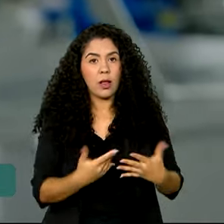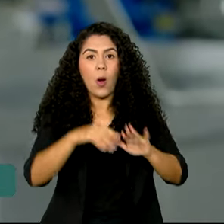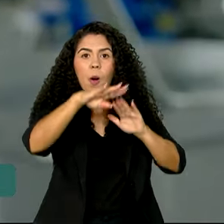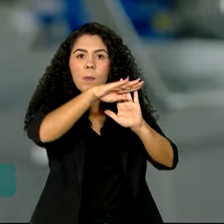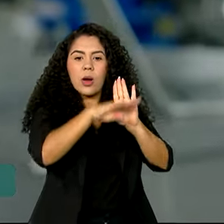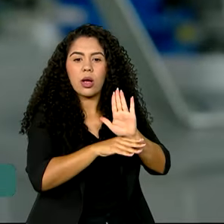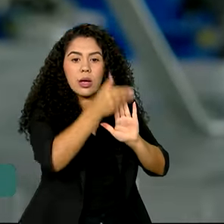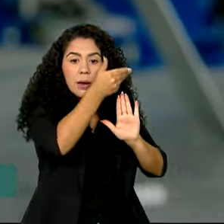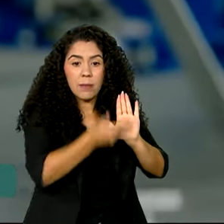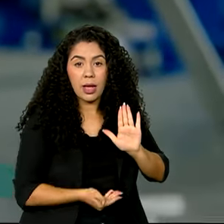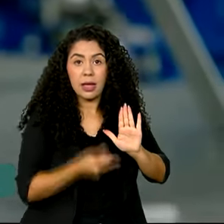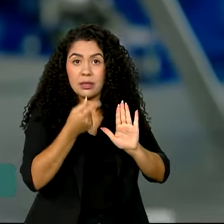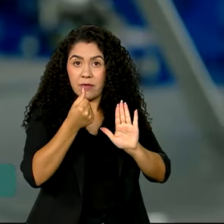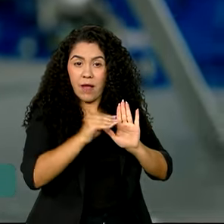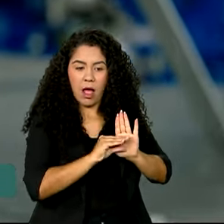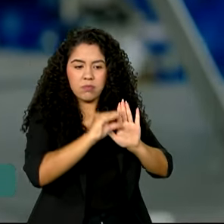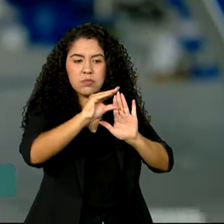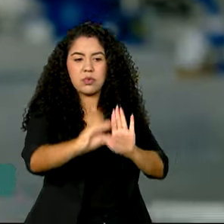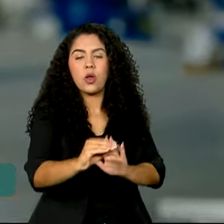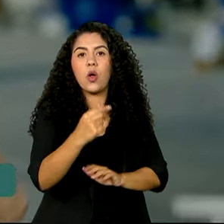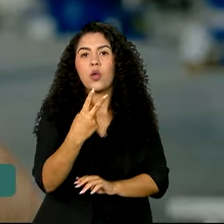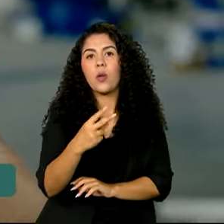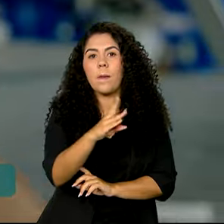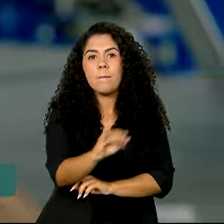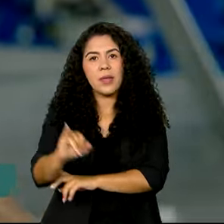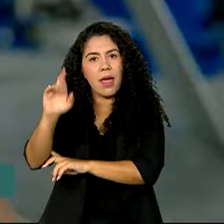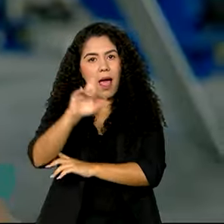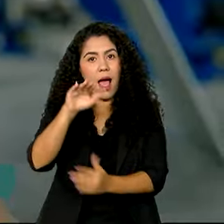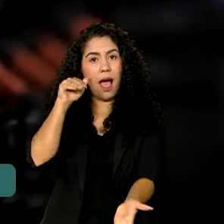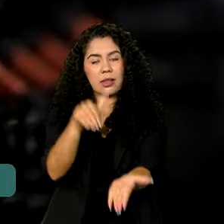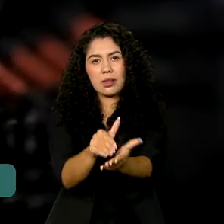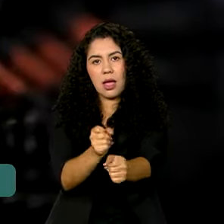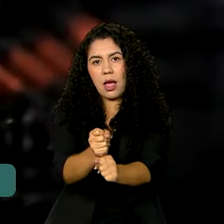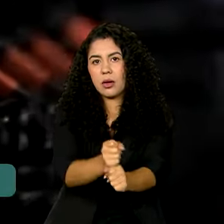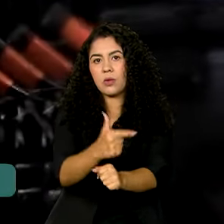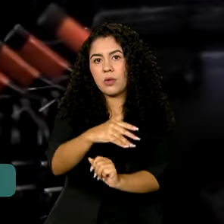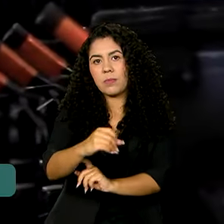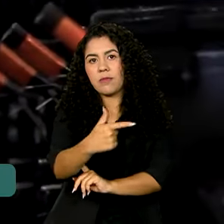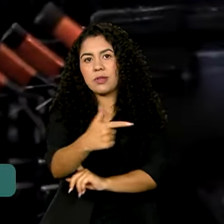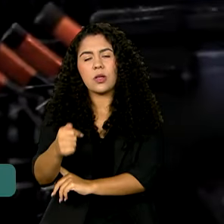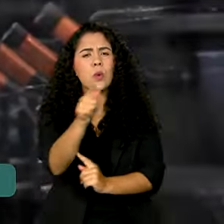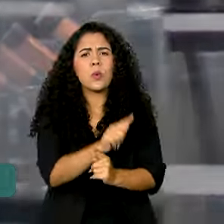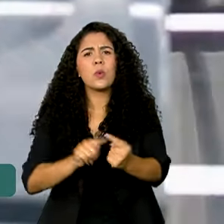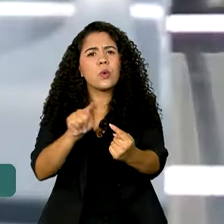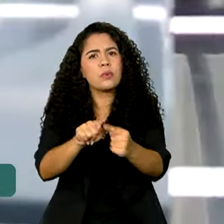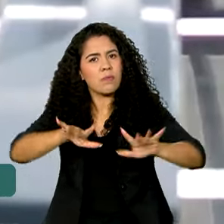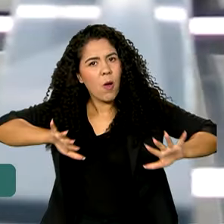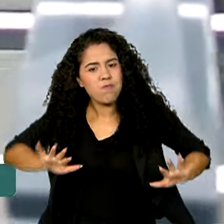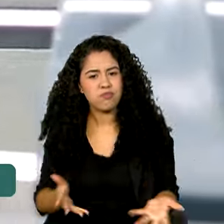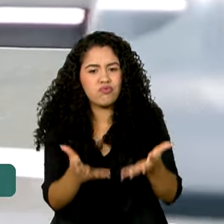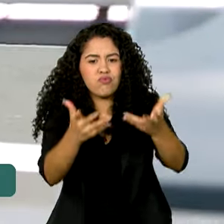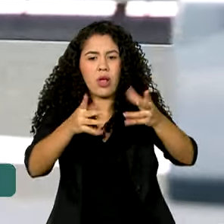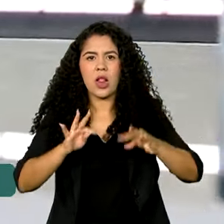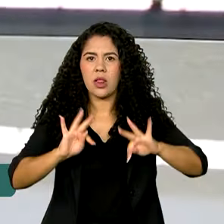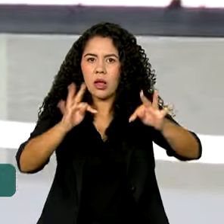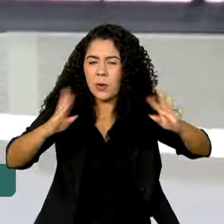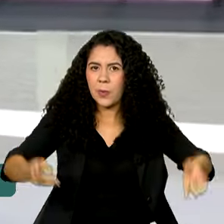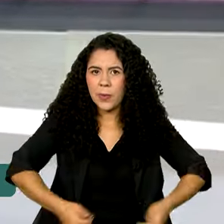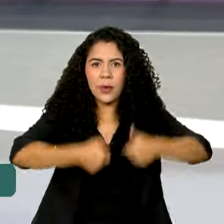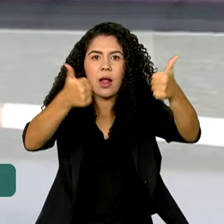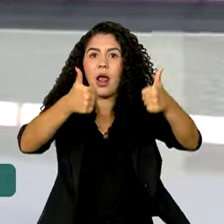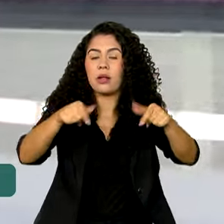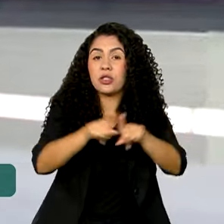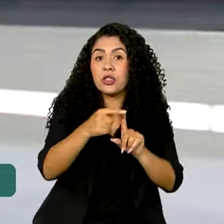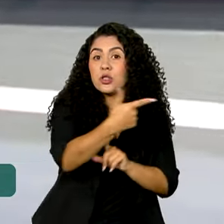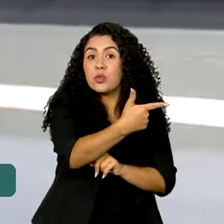vai destinar 2 bilhões de reais até 2027 para o engajamento digital de 200 mil